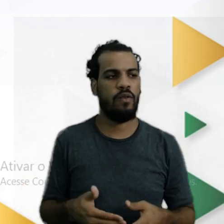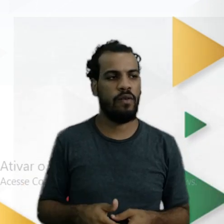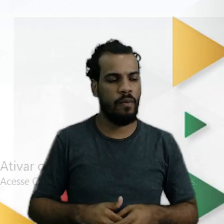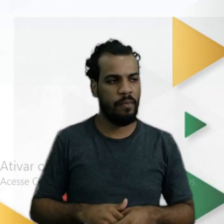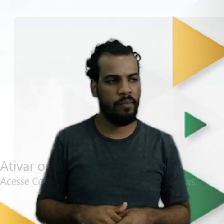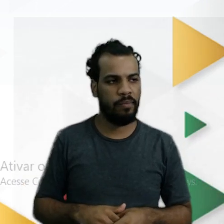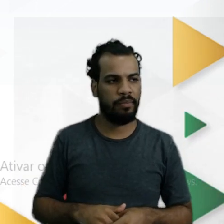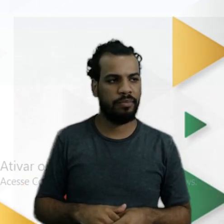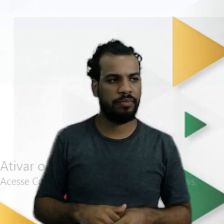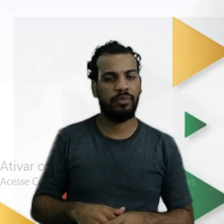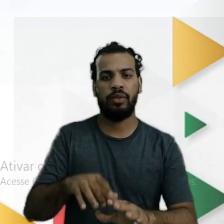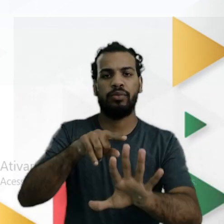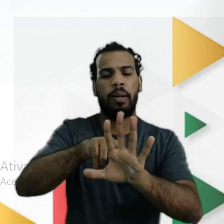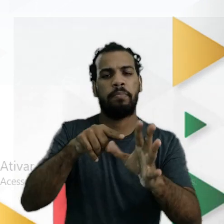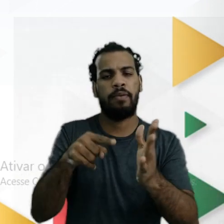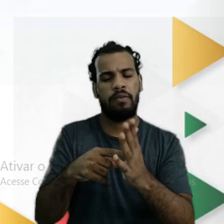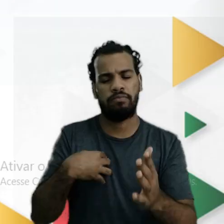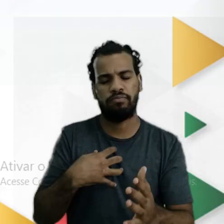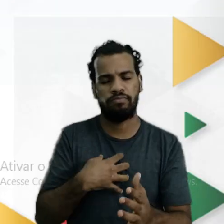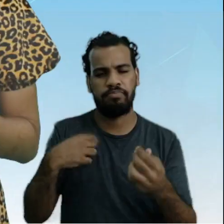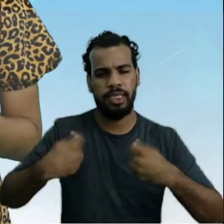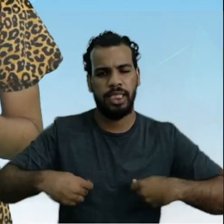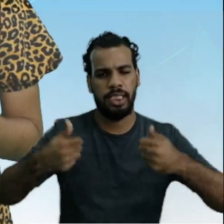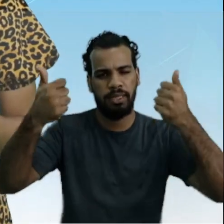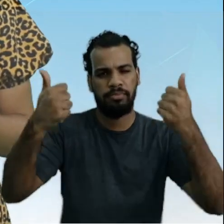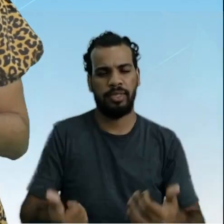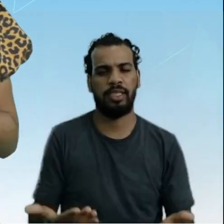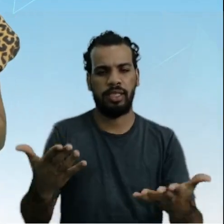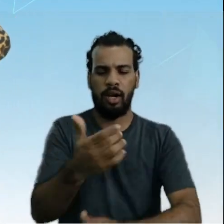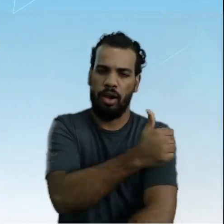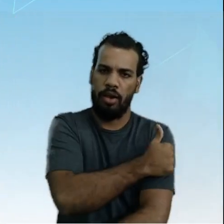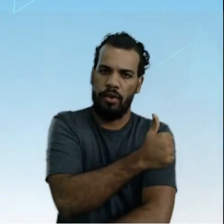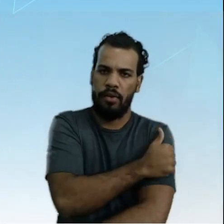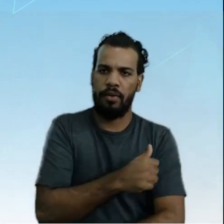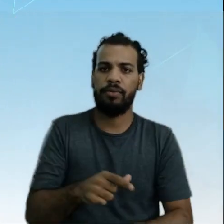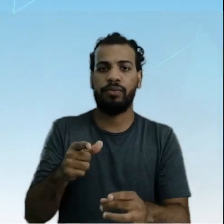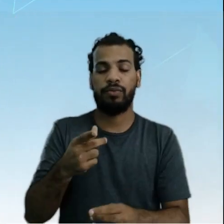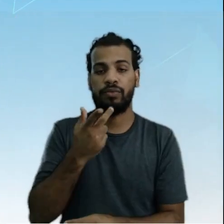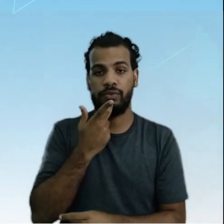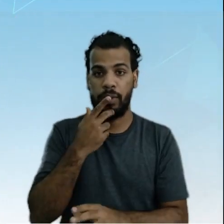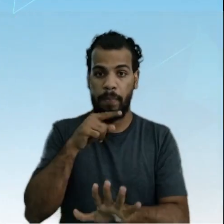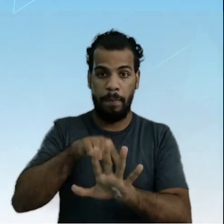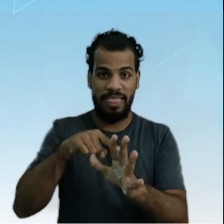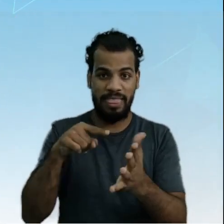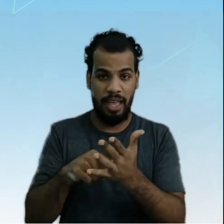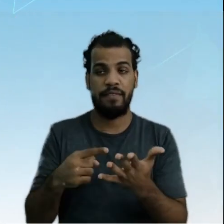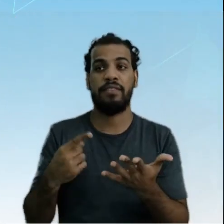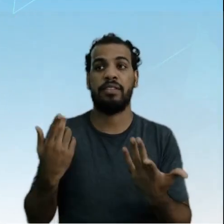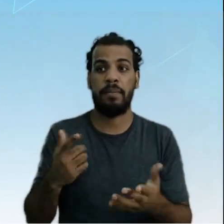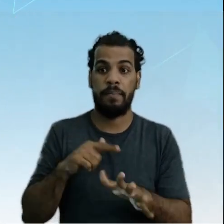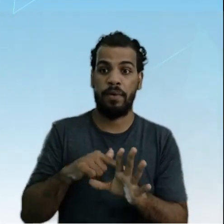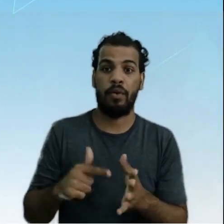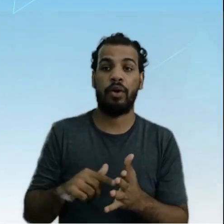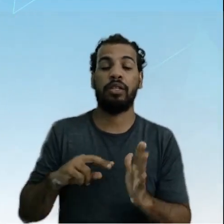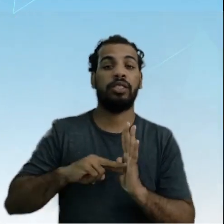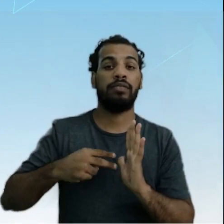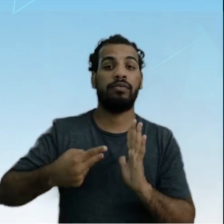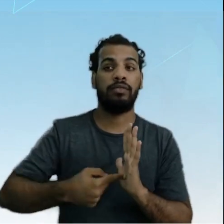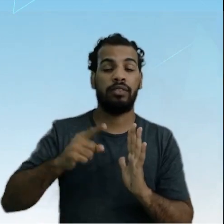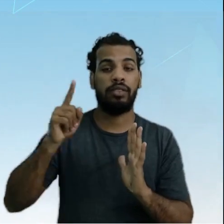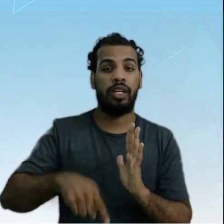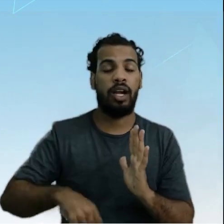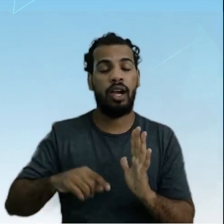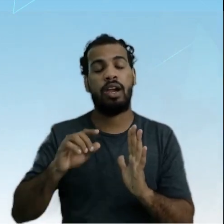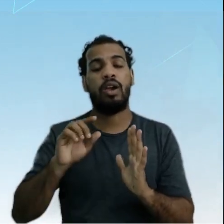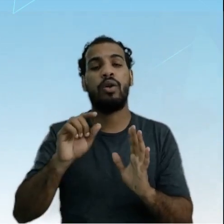a metáfora, eu senti necessidade de explicar para o nosso estudante agora, quando a gente fala em metáfora, metáfora é a linguagem